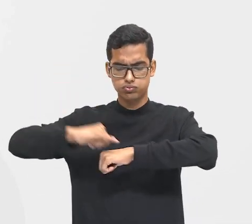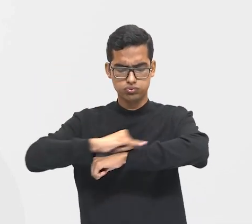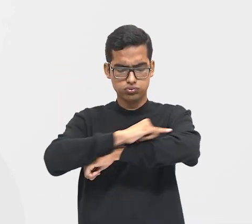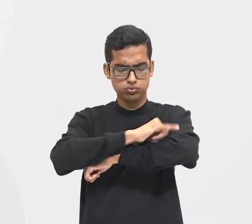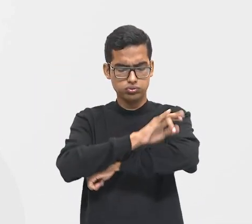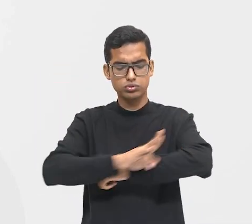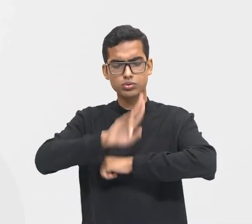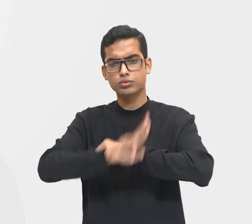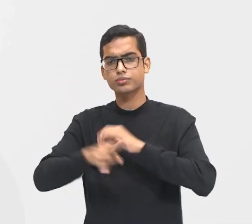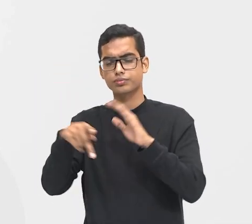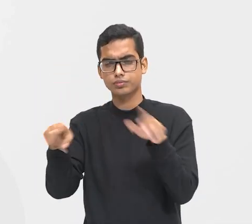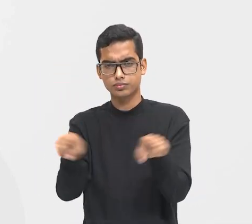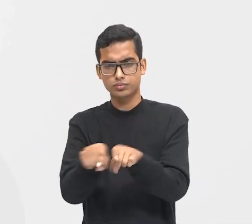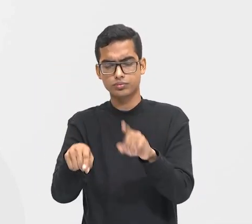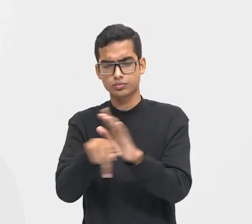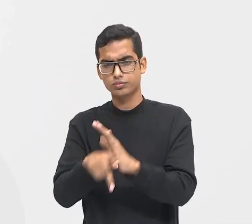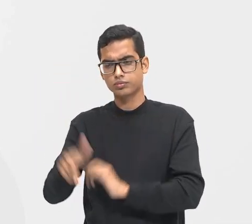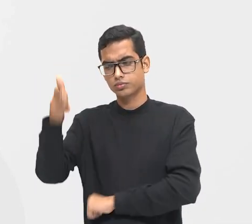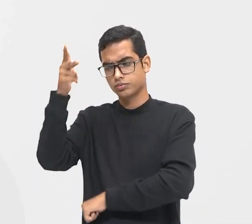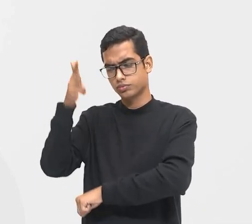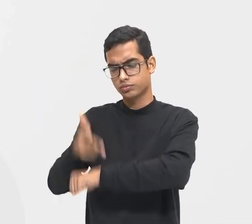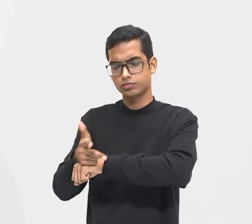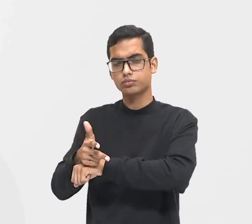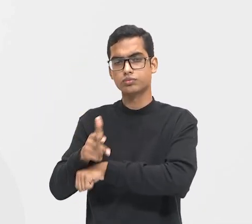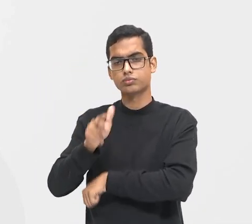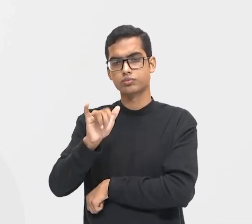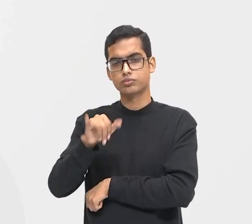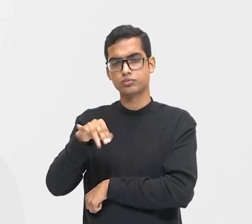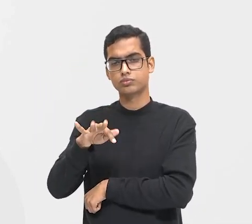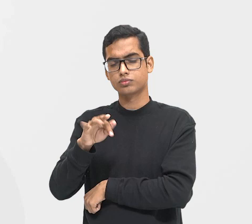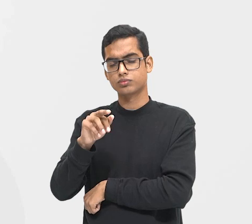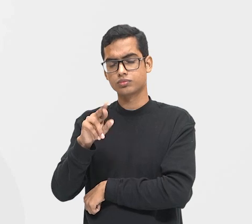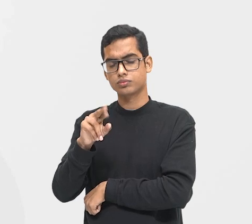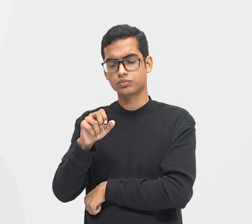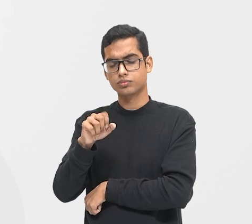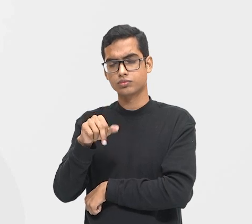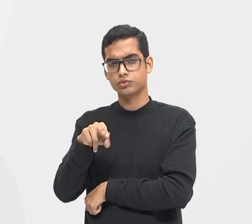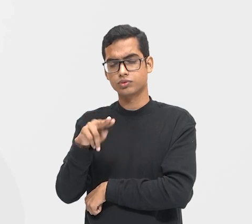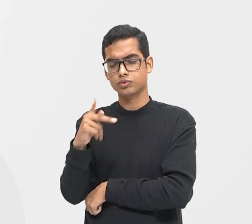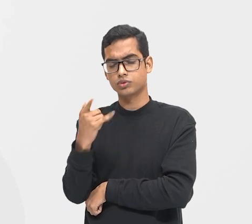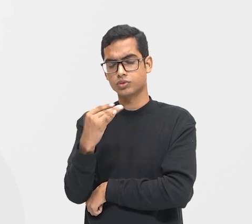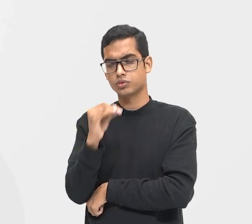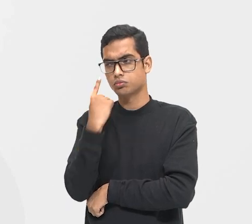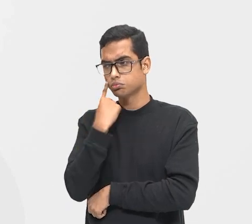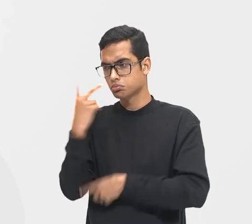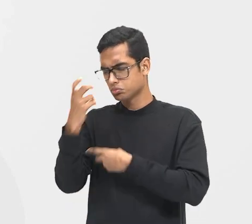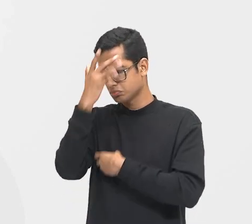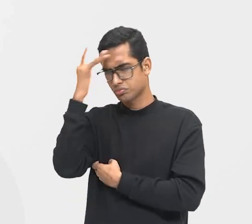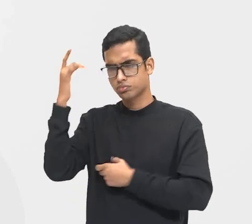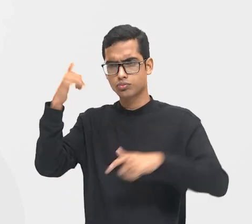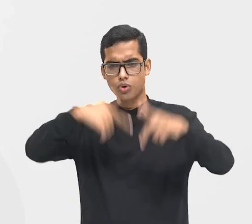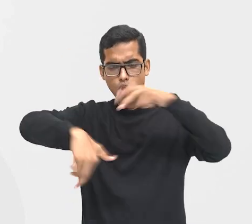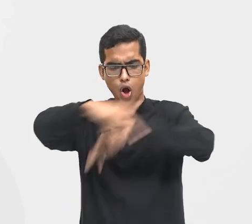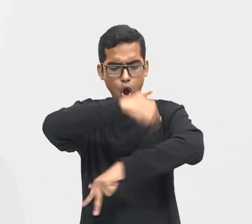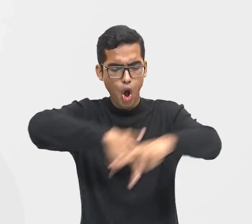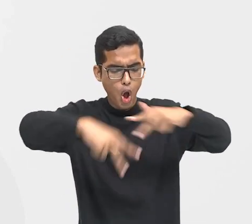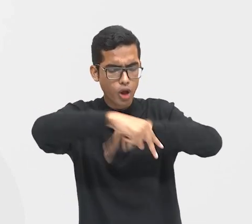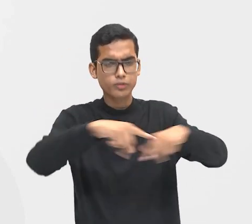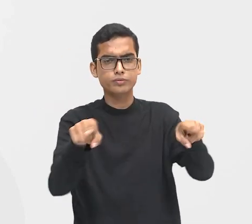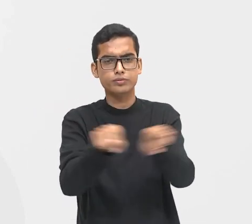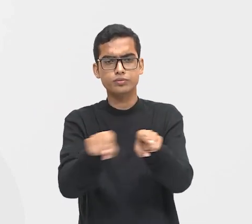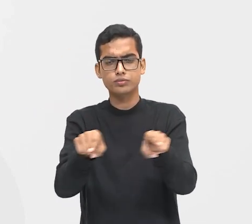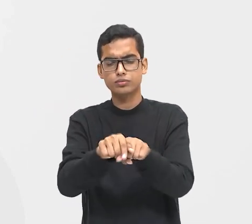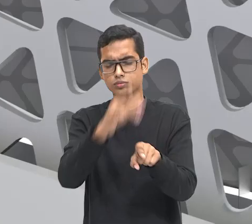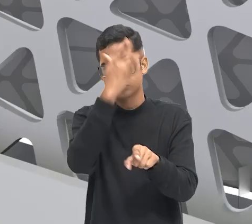utilizado também essas câmeras de infravermelho para verificar ali a passagem das pessoas, a circulação de pessoas.